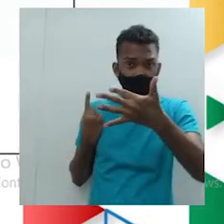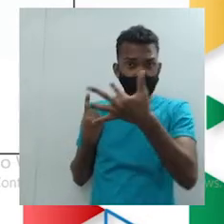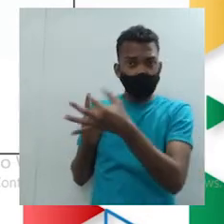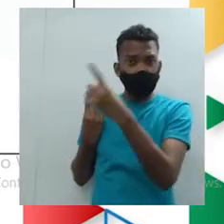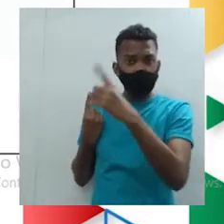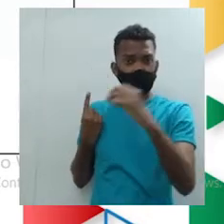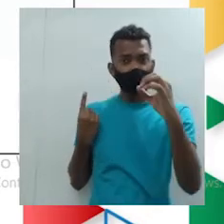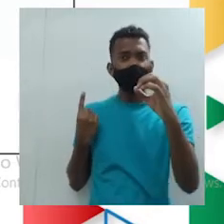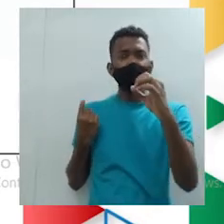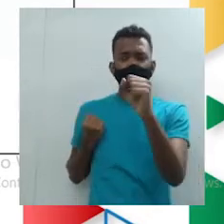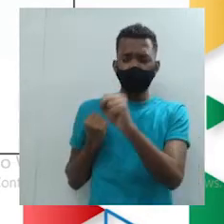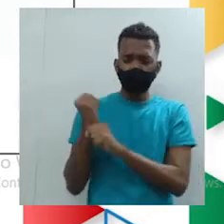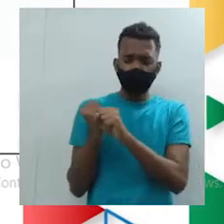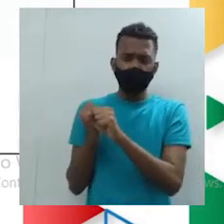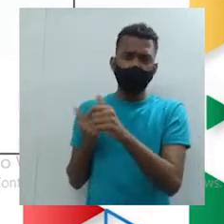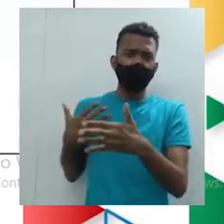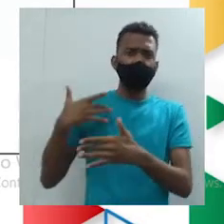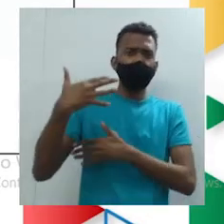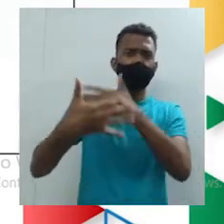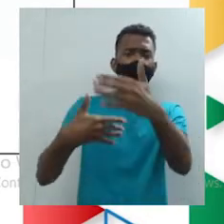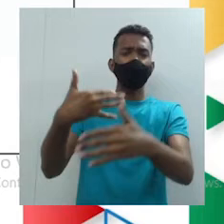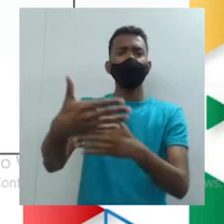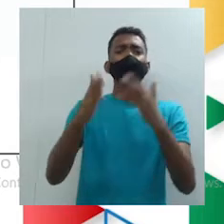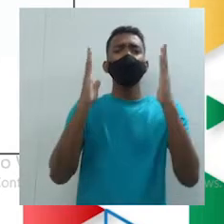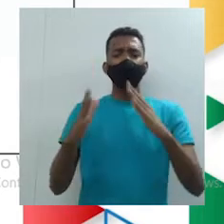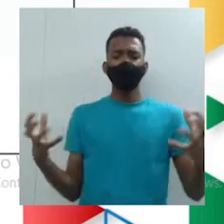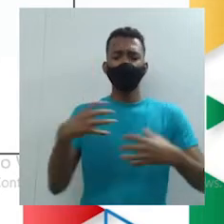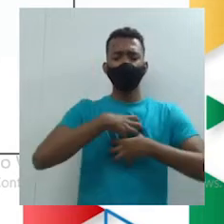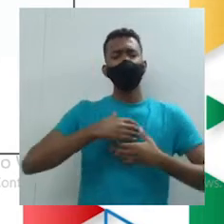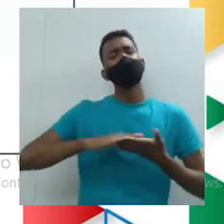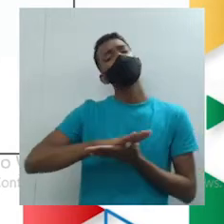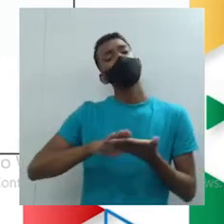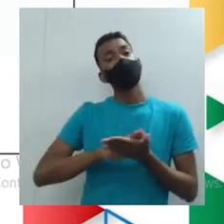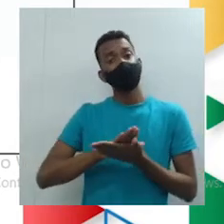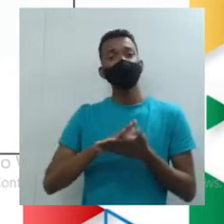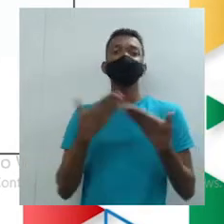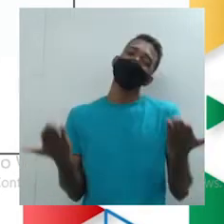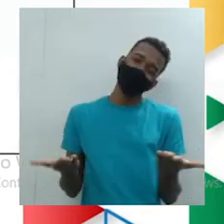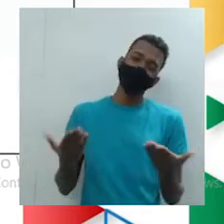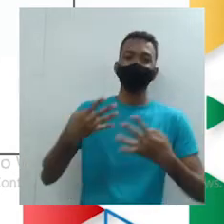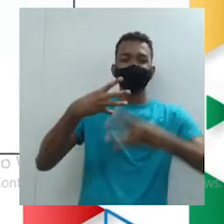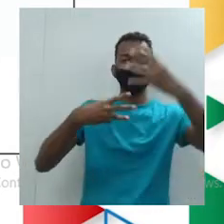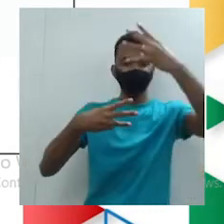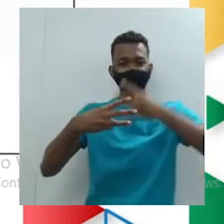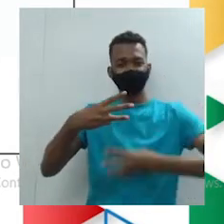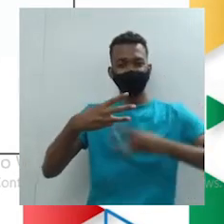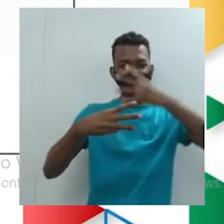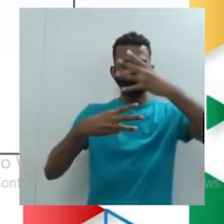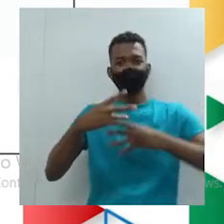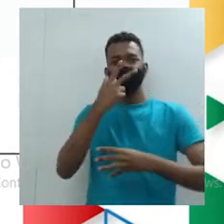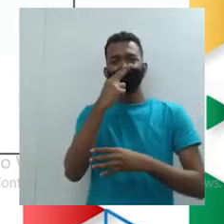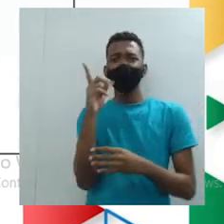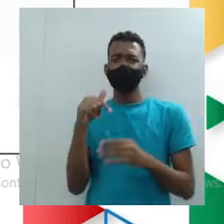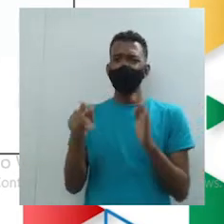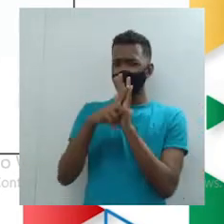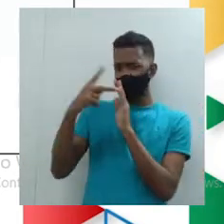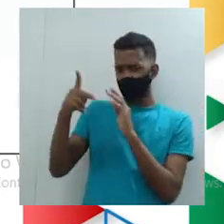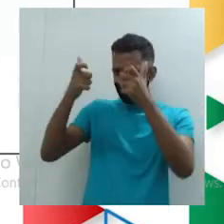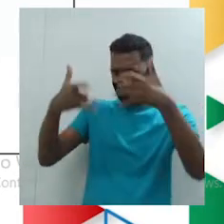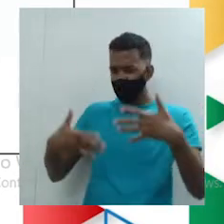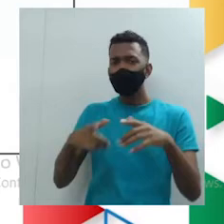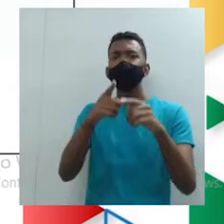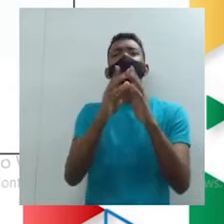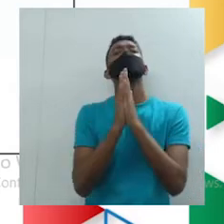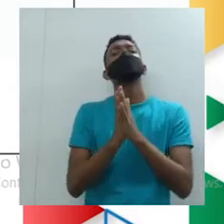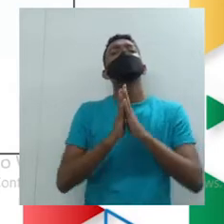vaiou e nem magoou teu albatroz. Professor Robson, se eu gostaria de falar um pouco sobre esse soneto, ele parece um pouco particular. Se eu poderia, professor